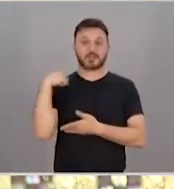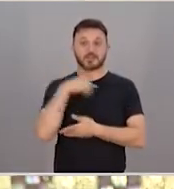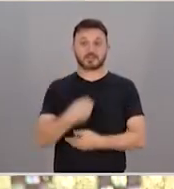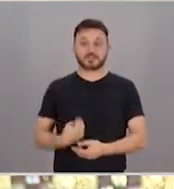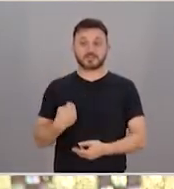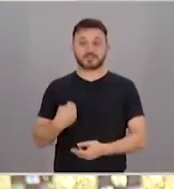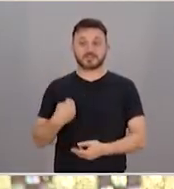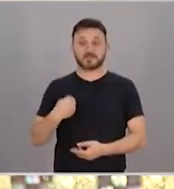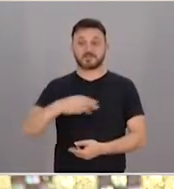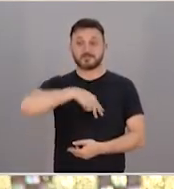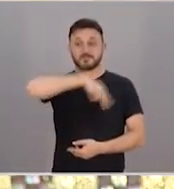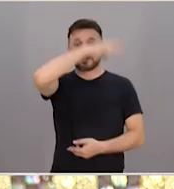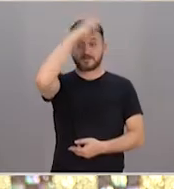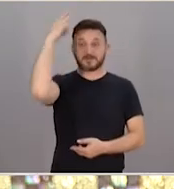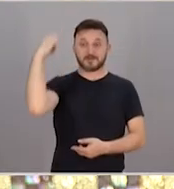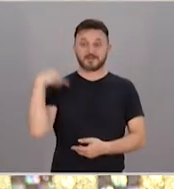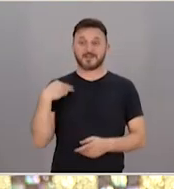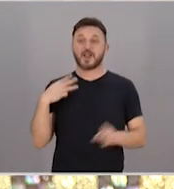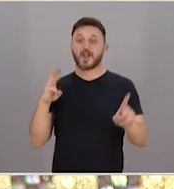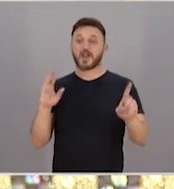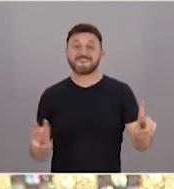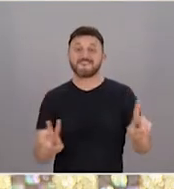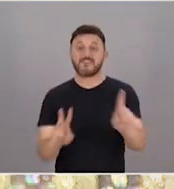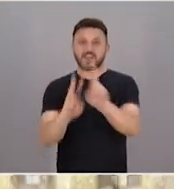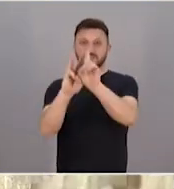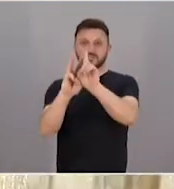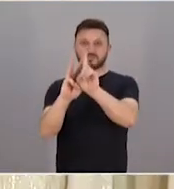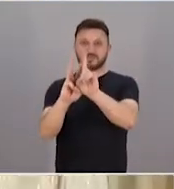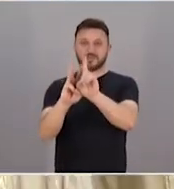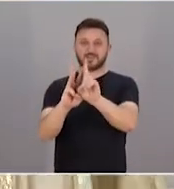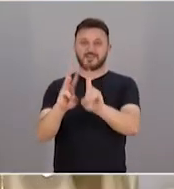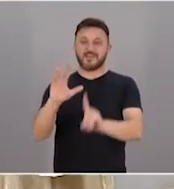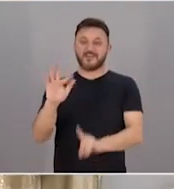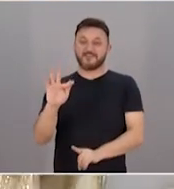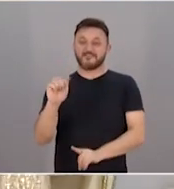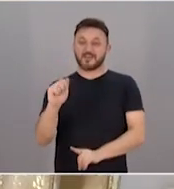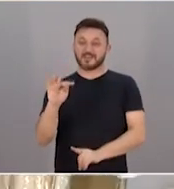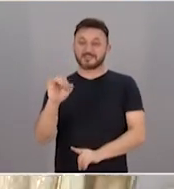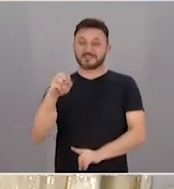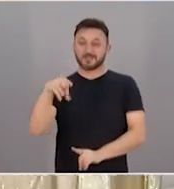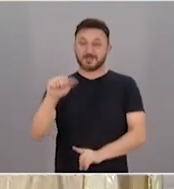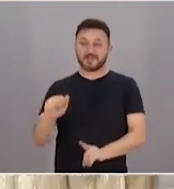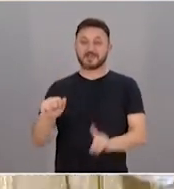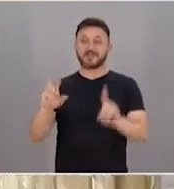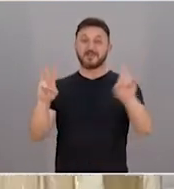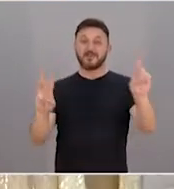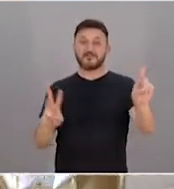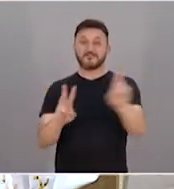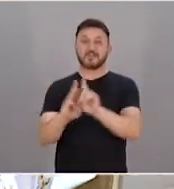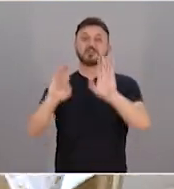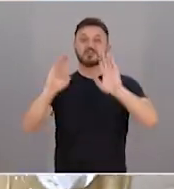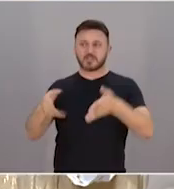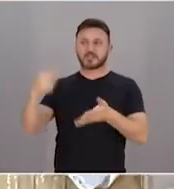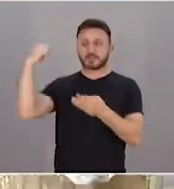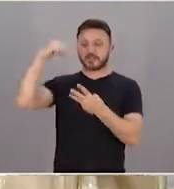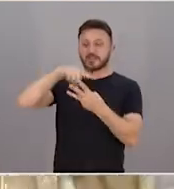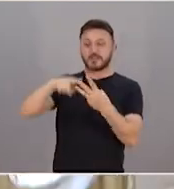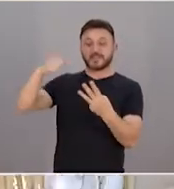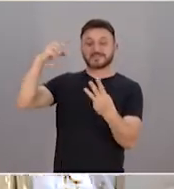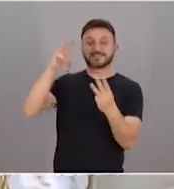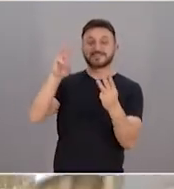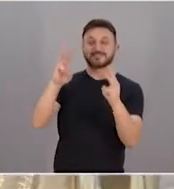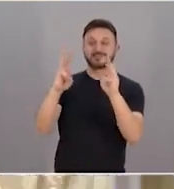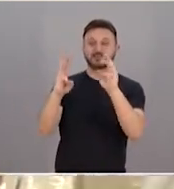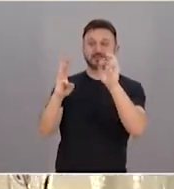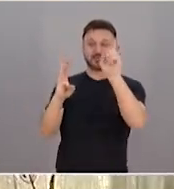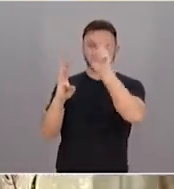celebrando Nossa Senhora de Fátima, estamos celebrando já os santos Francisco, Jacinta,